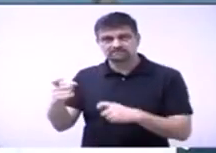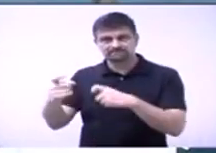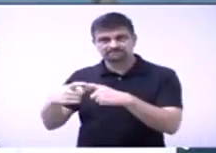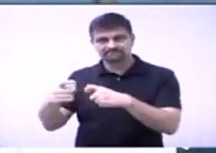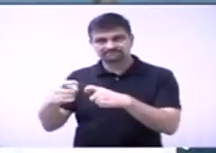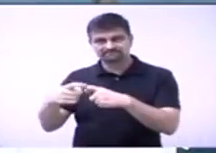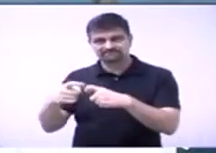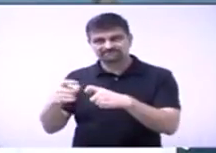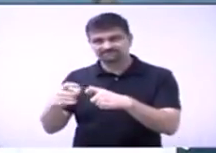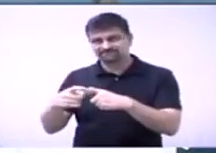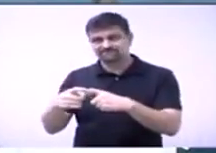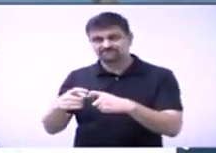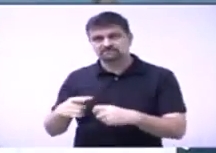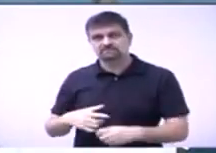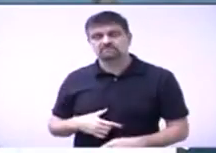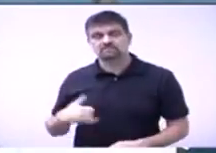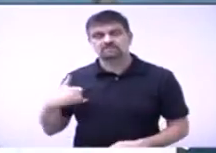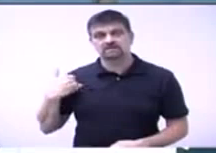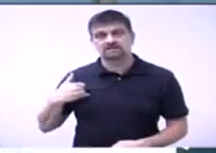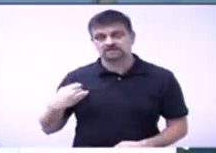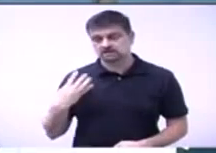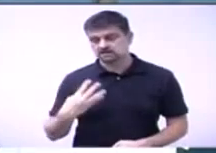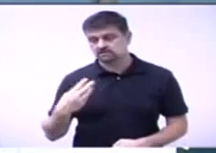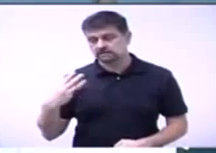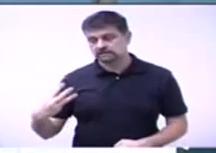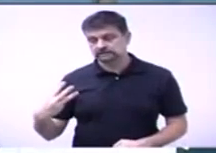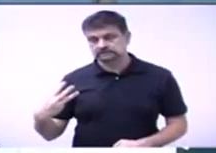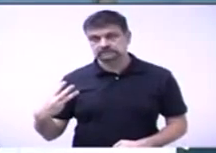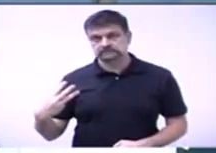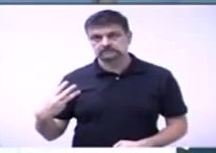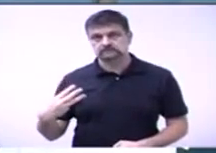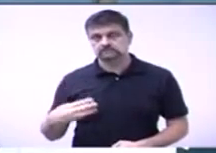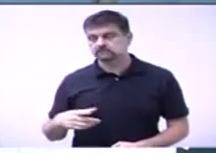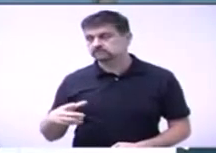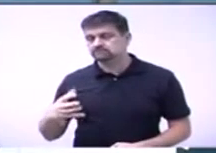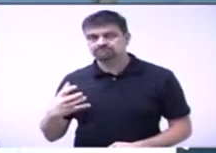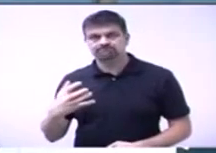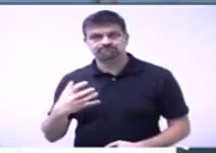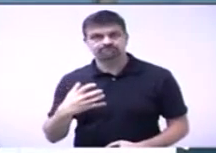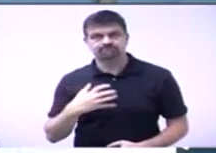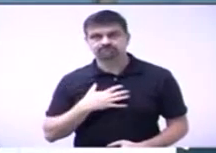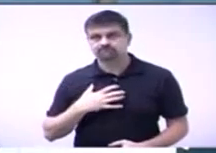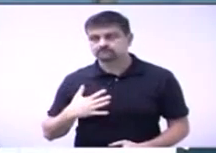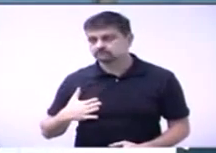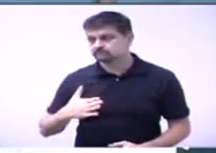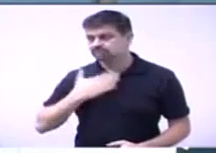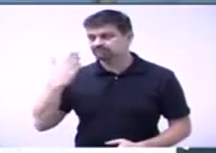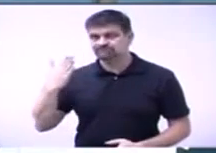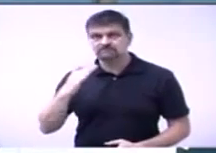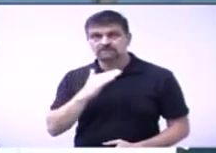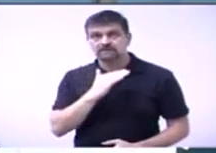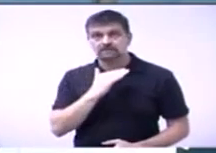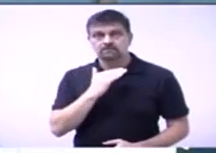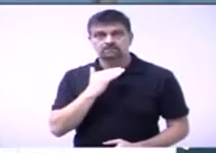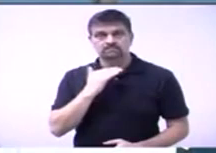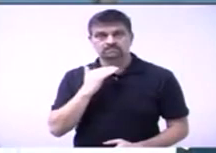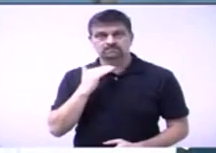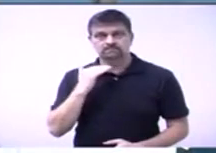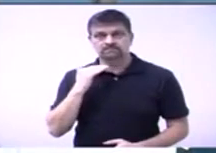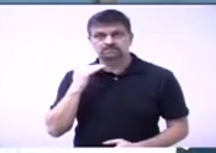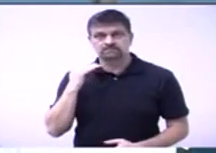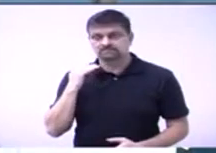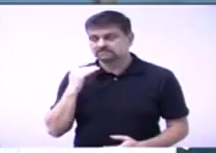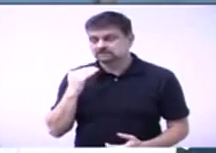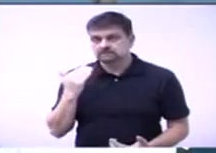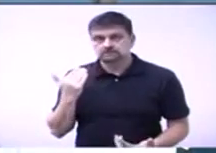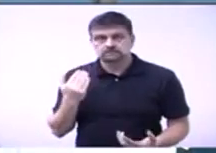médico que nos deixou aos 43 anos... de uma forma, uma morte bem